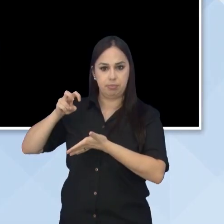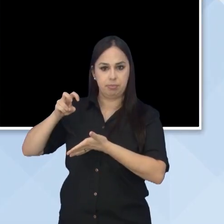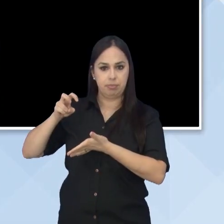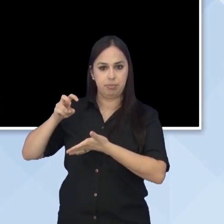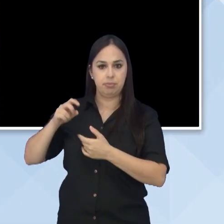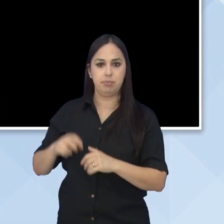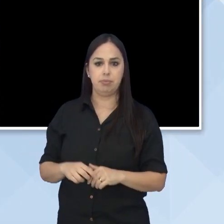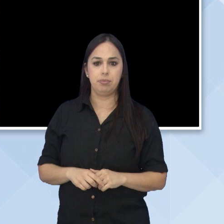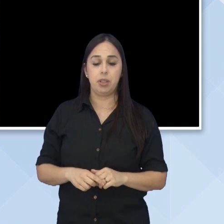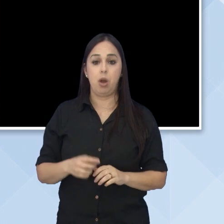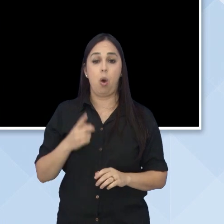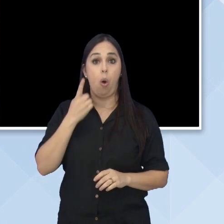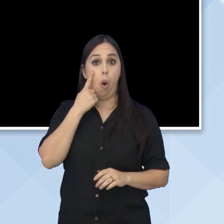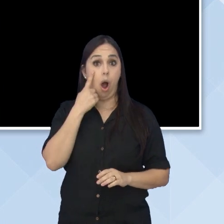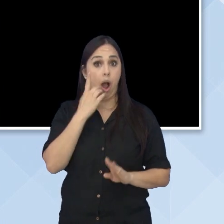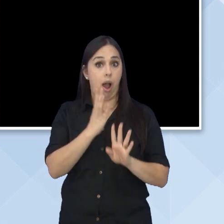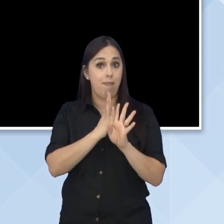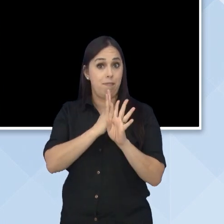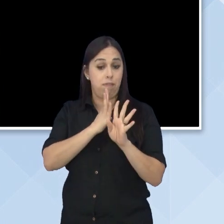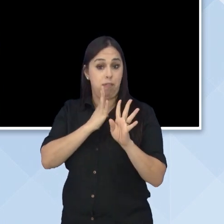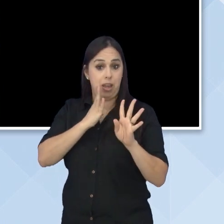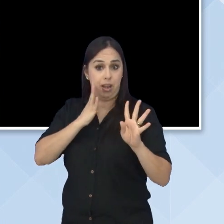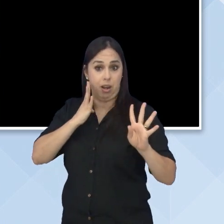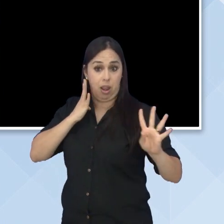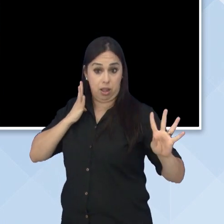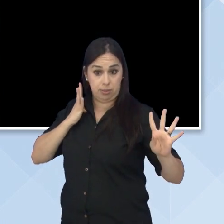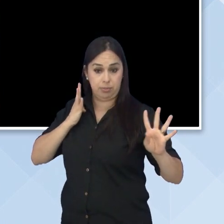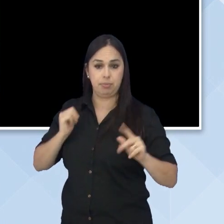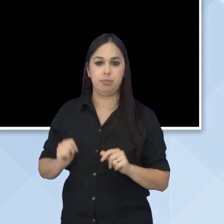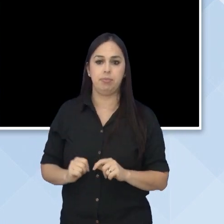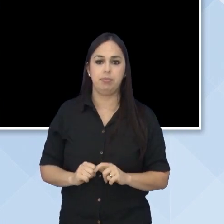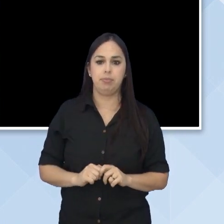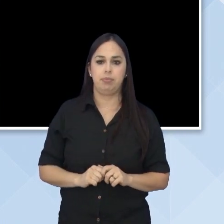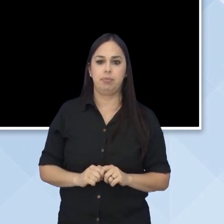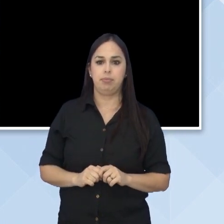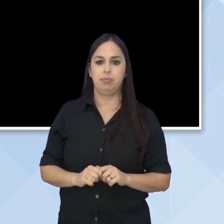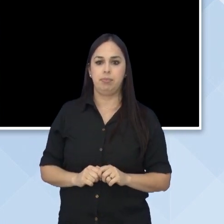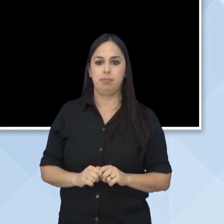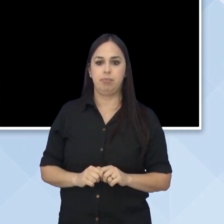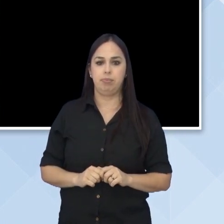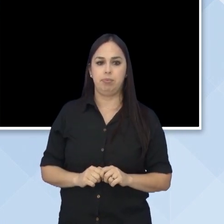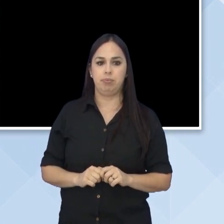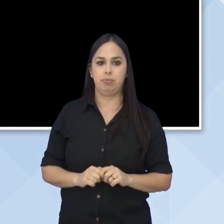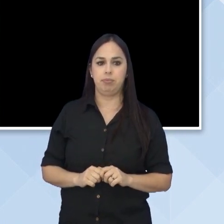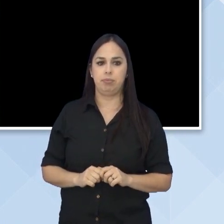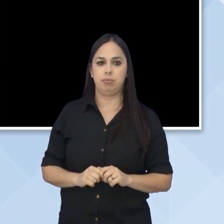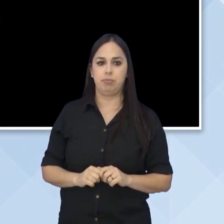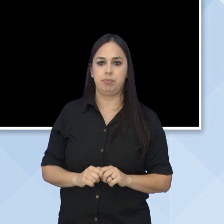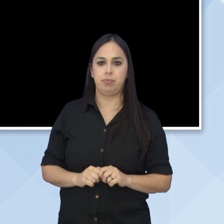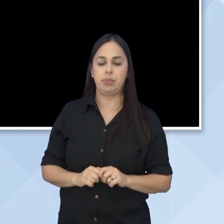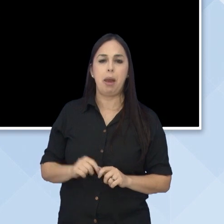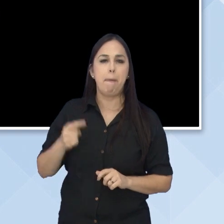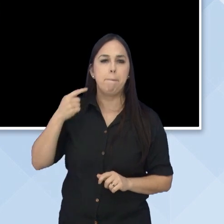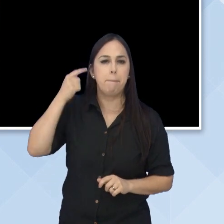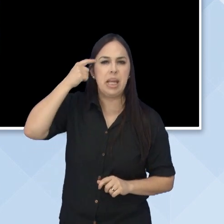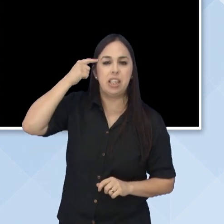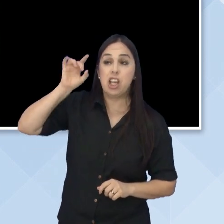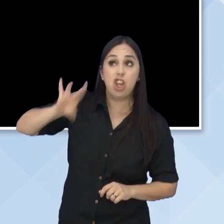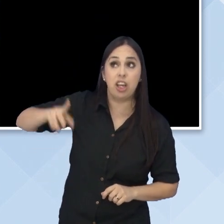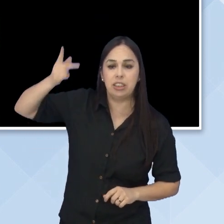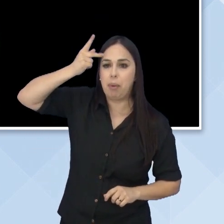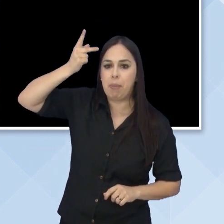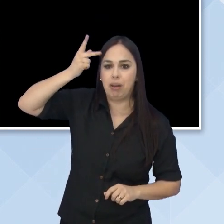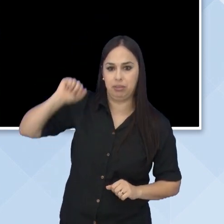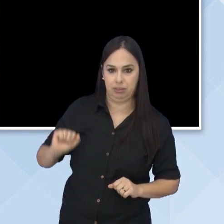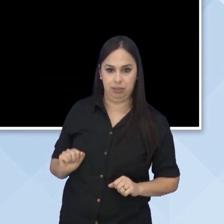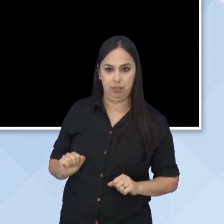Galo Branco, olha a fila, de manhã cedo. Mais um dia. Tô pensando que está acontecendo só em São Paulo, olha aí, ó. No nosso